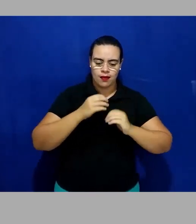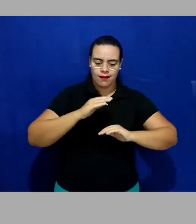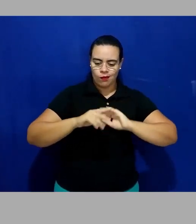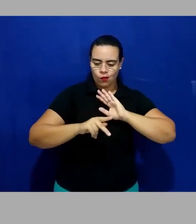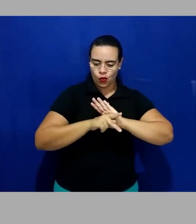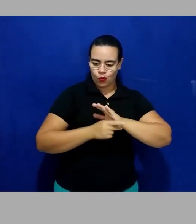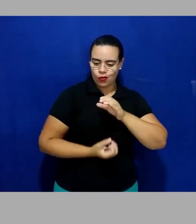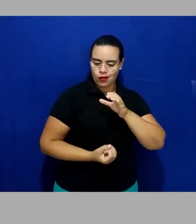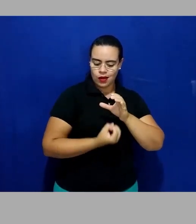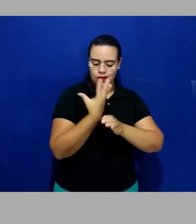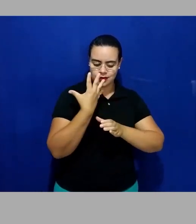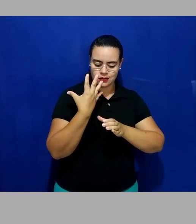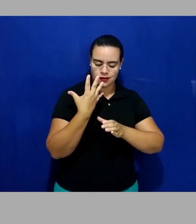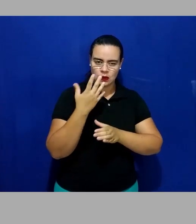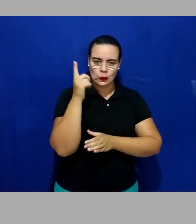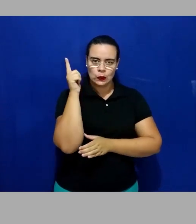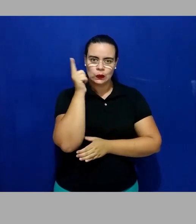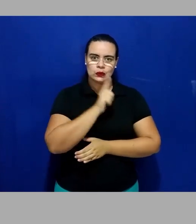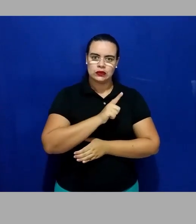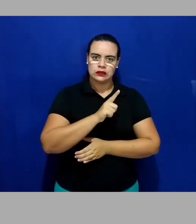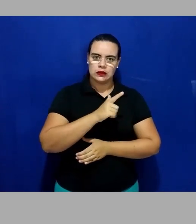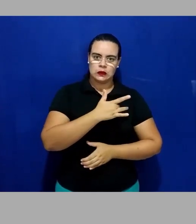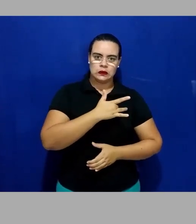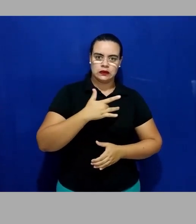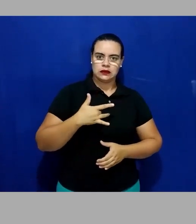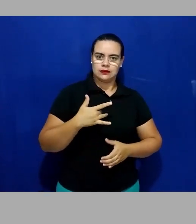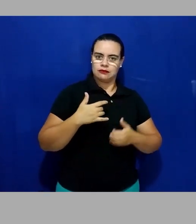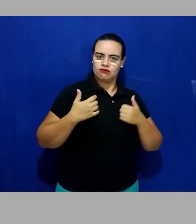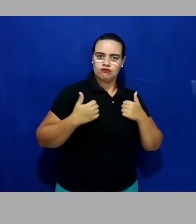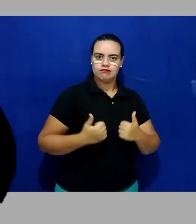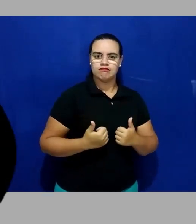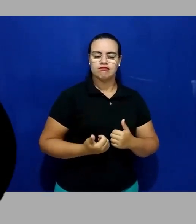da autocriação, gozo e vigor.